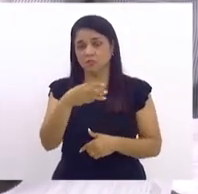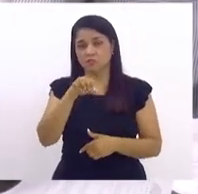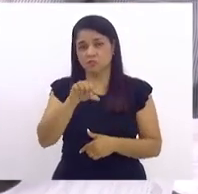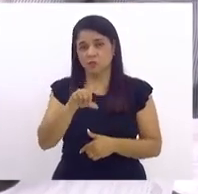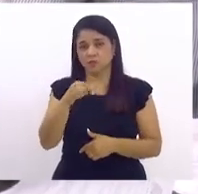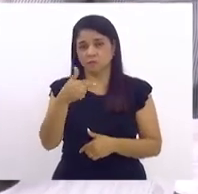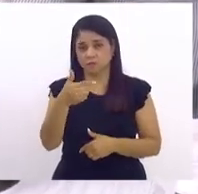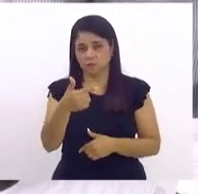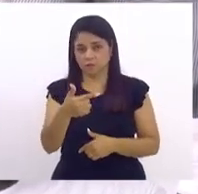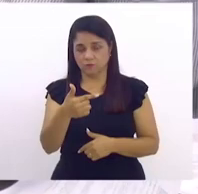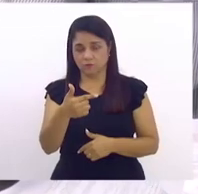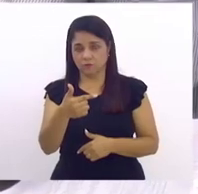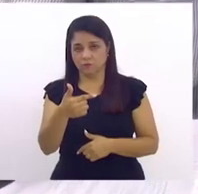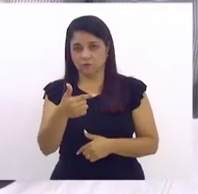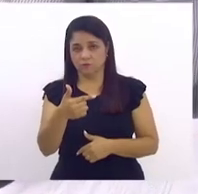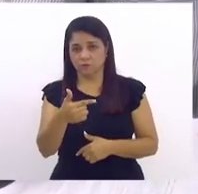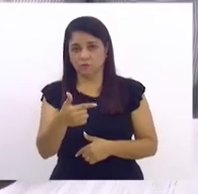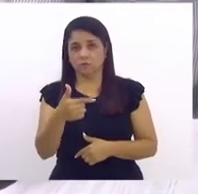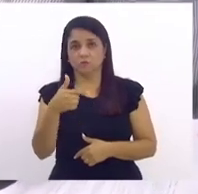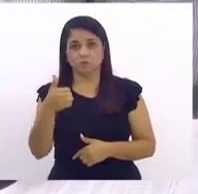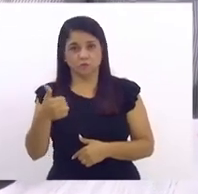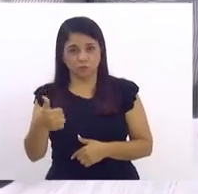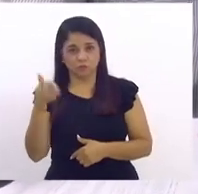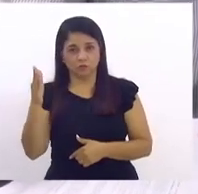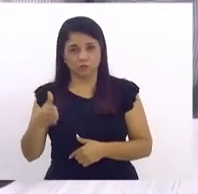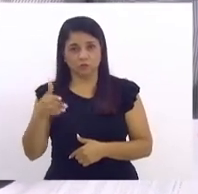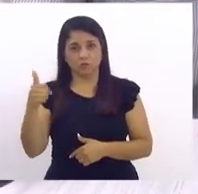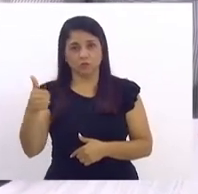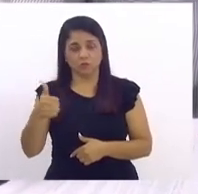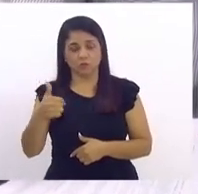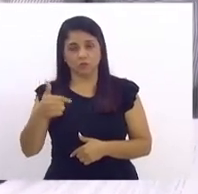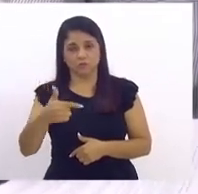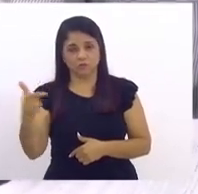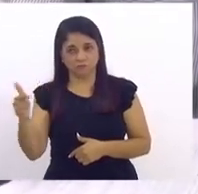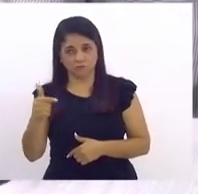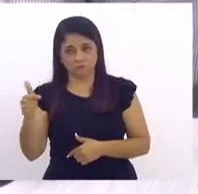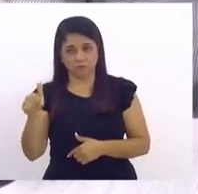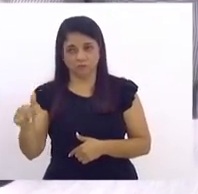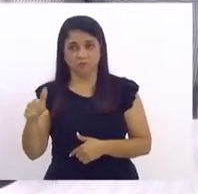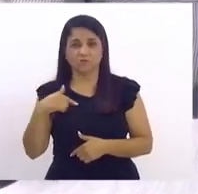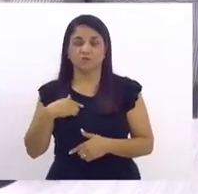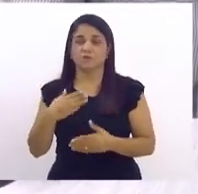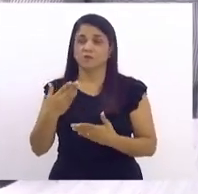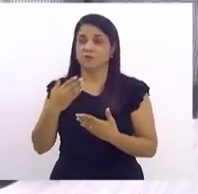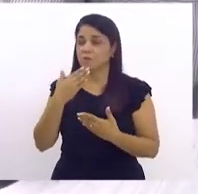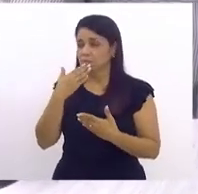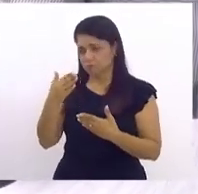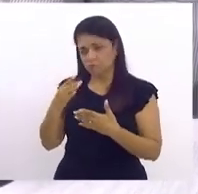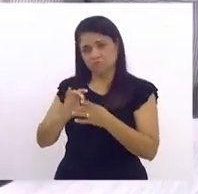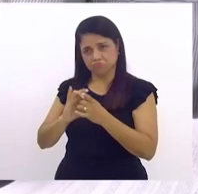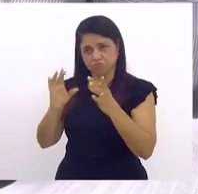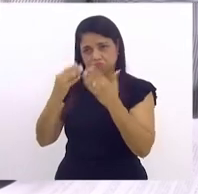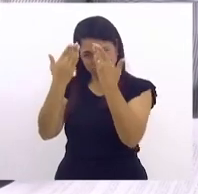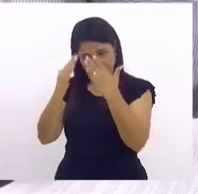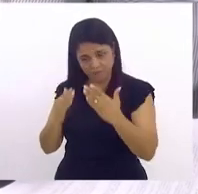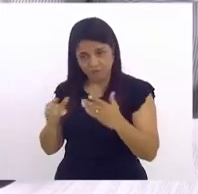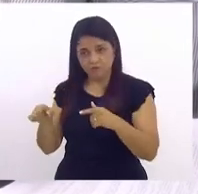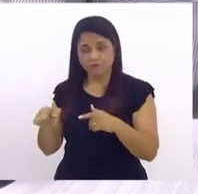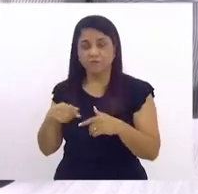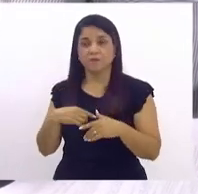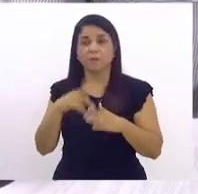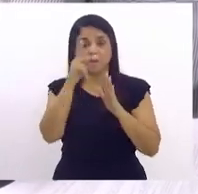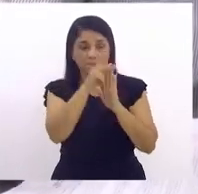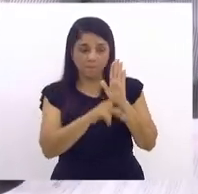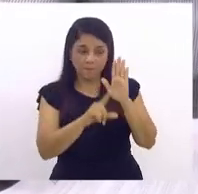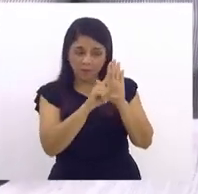de 2002. Sem nenhuma surpresa, vista concedida ao deputado Carlos Mink. Mas só para dizer, para mostrar que é válido, esse PL que